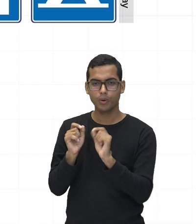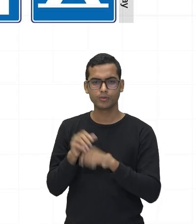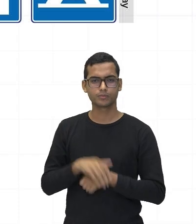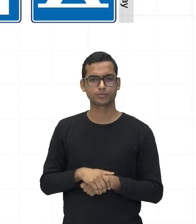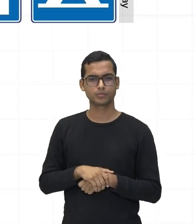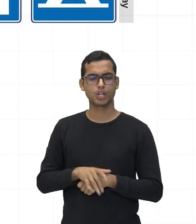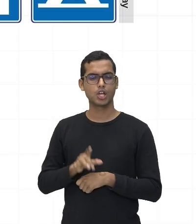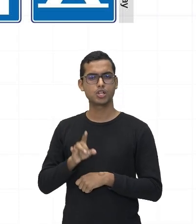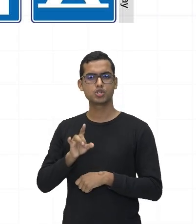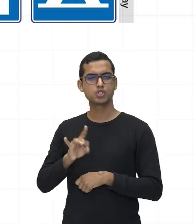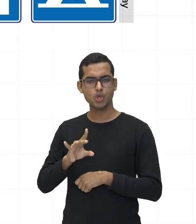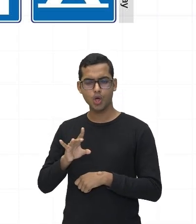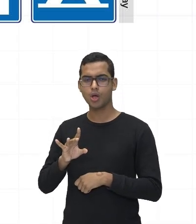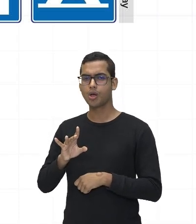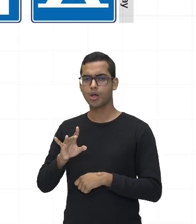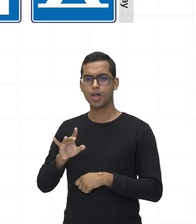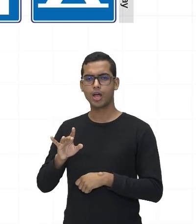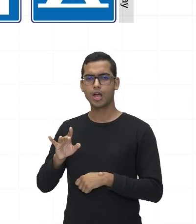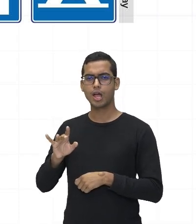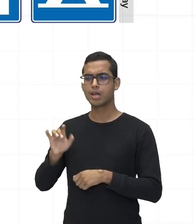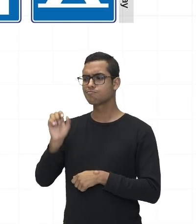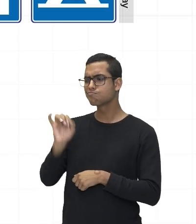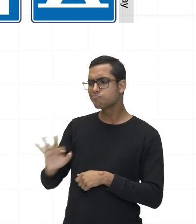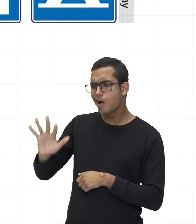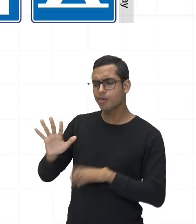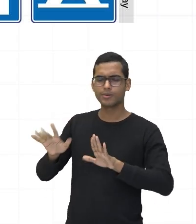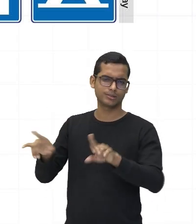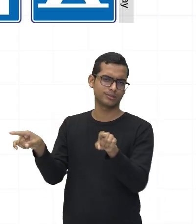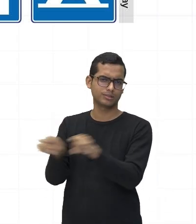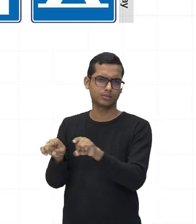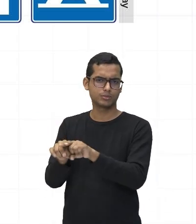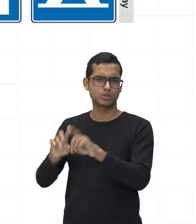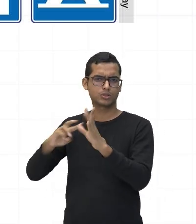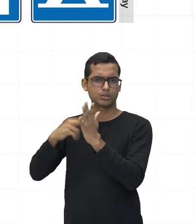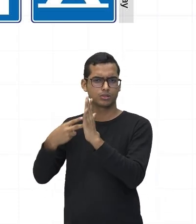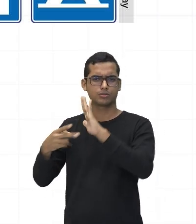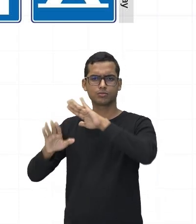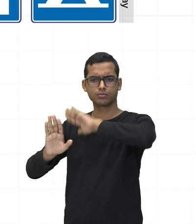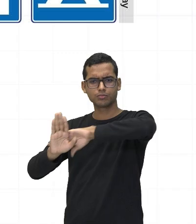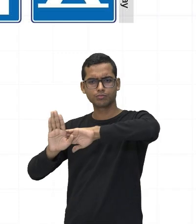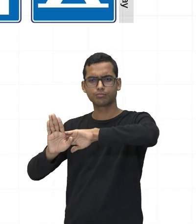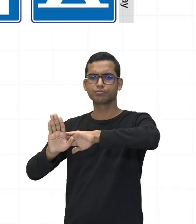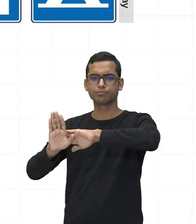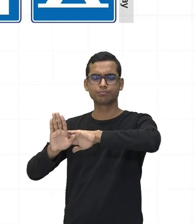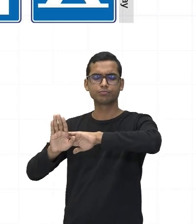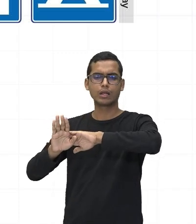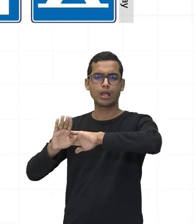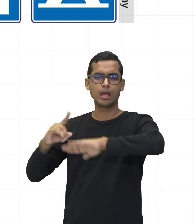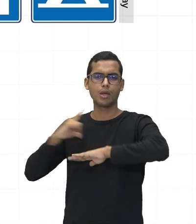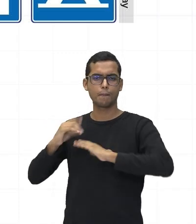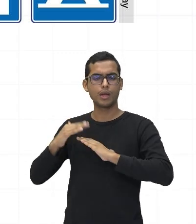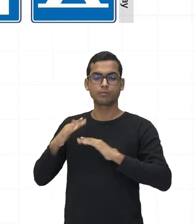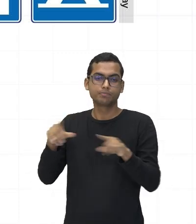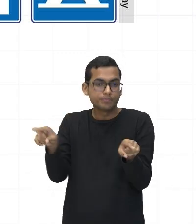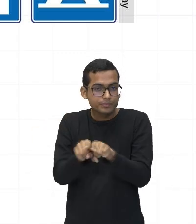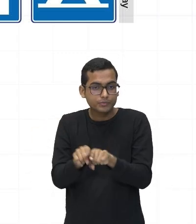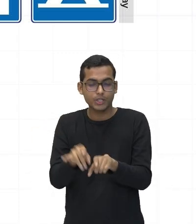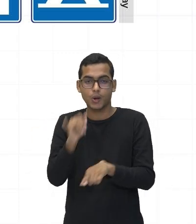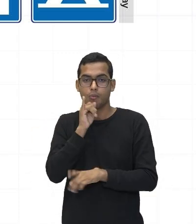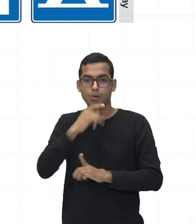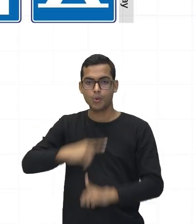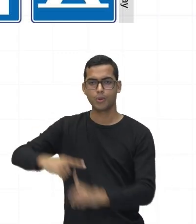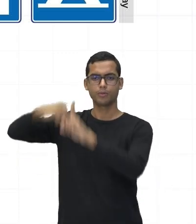si mesmas. Símbolo é algo que nos fala além daquilo que a gente vê. A cruz, ela é um símbolo